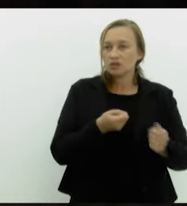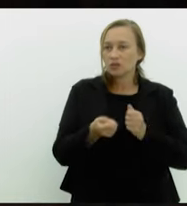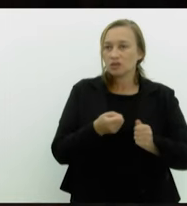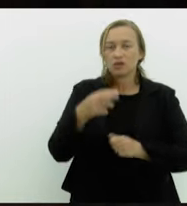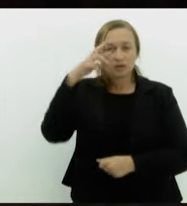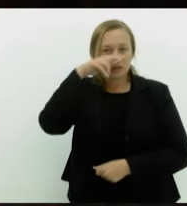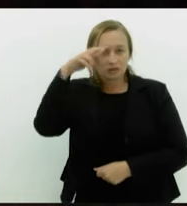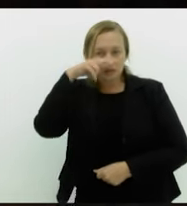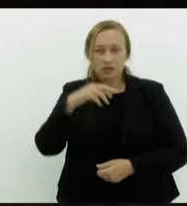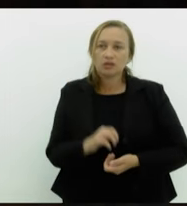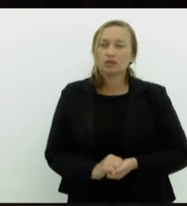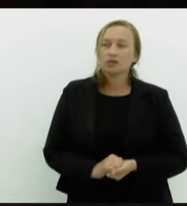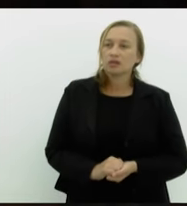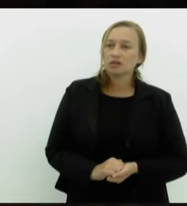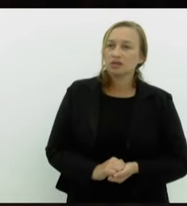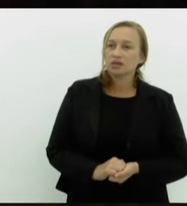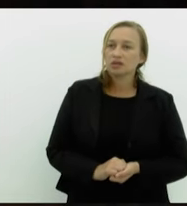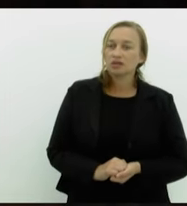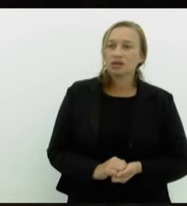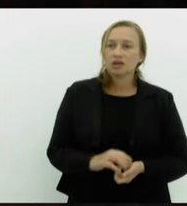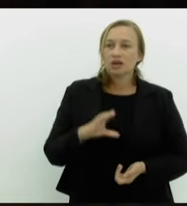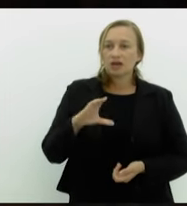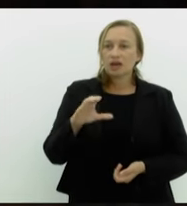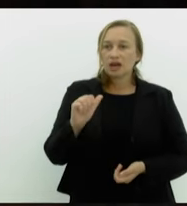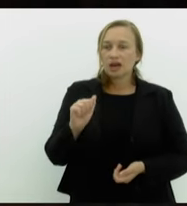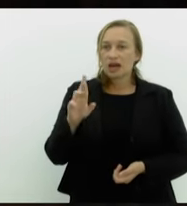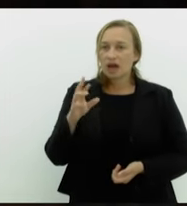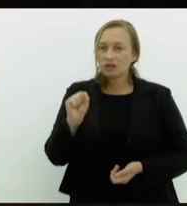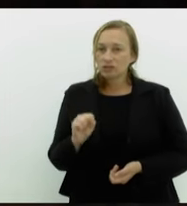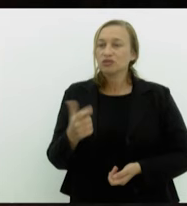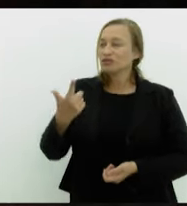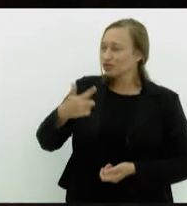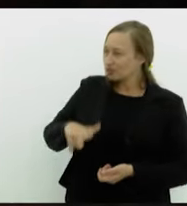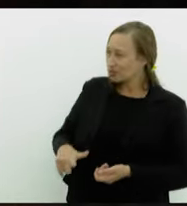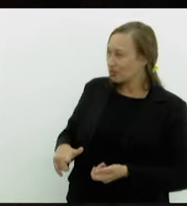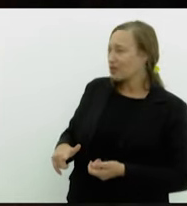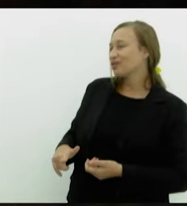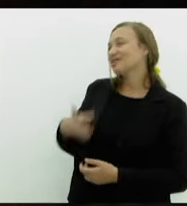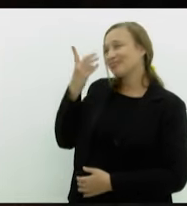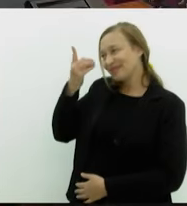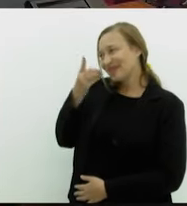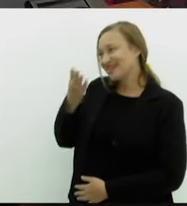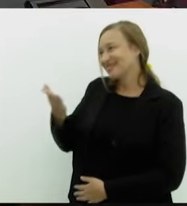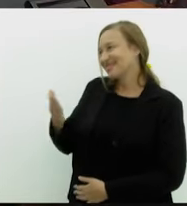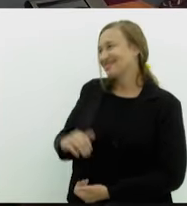e controle. Carlos Macedo, por gentileza de novo, nosso nobre deputado.